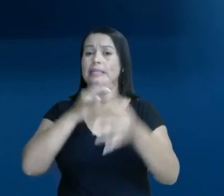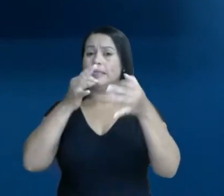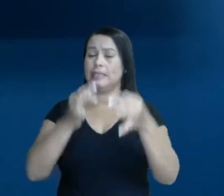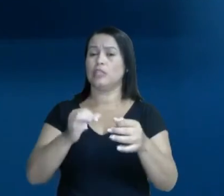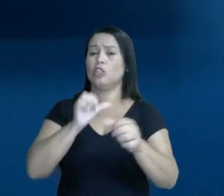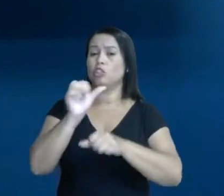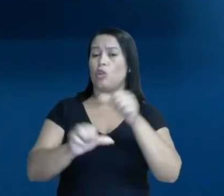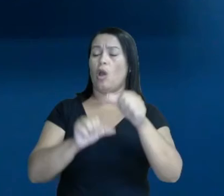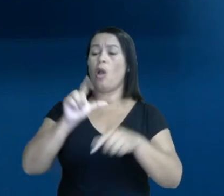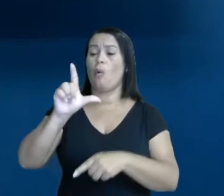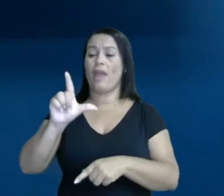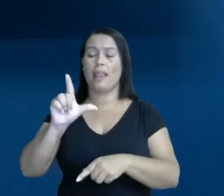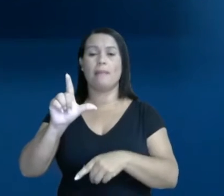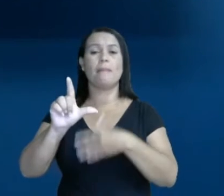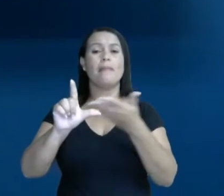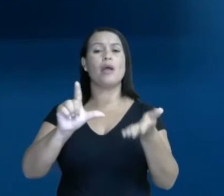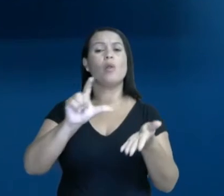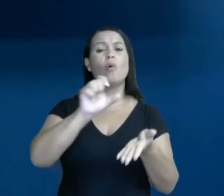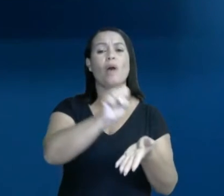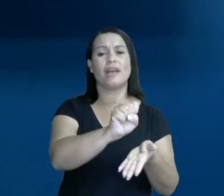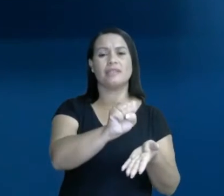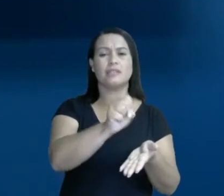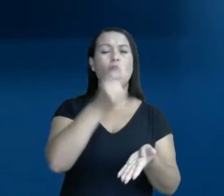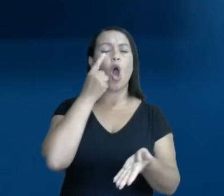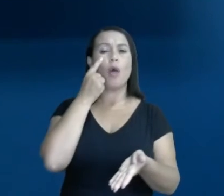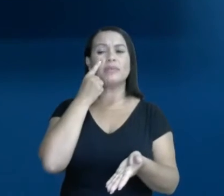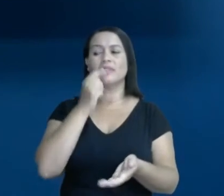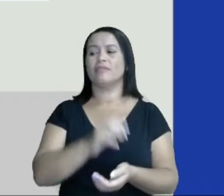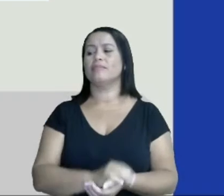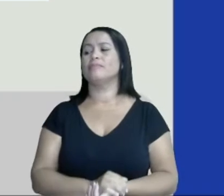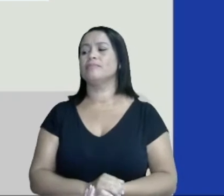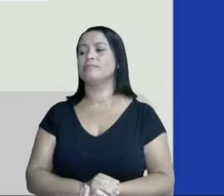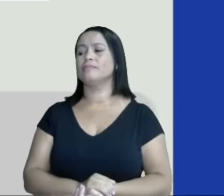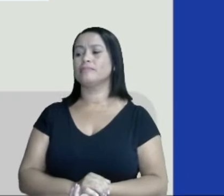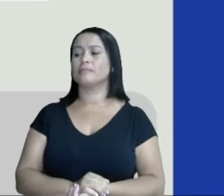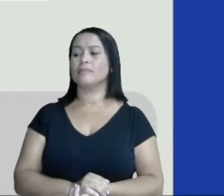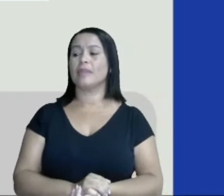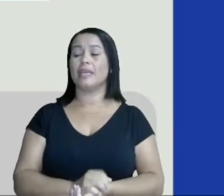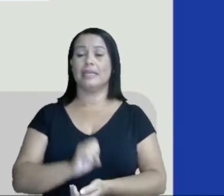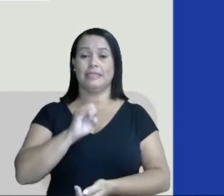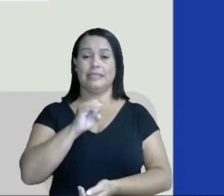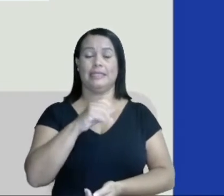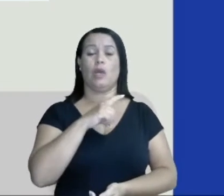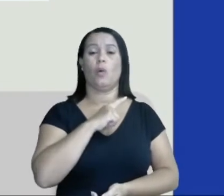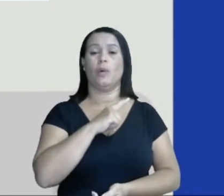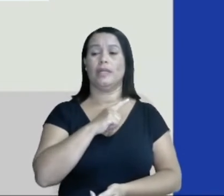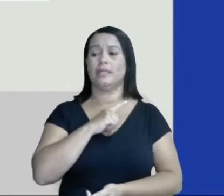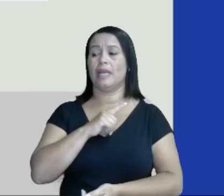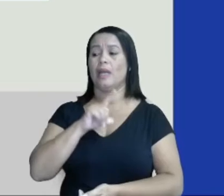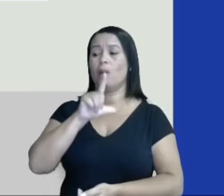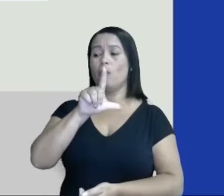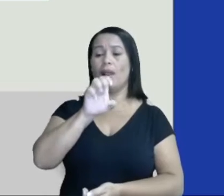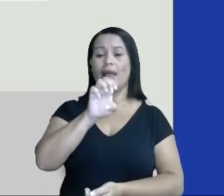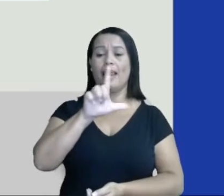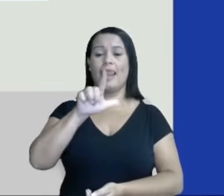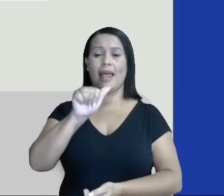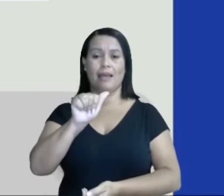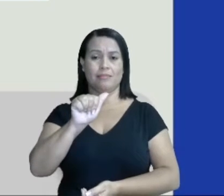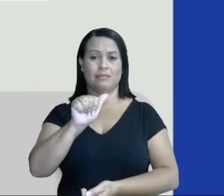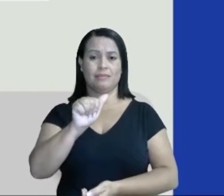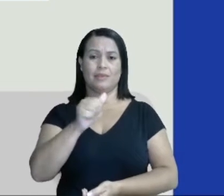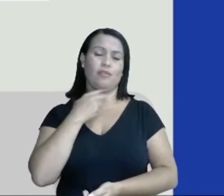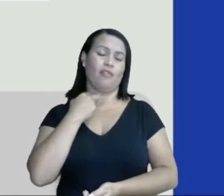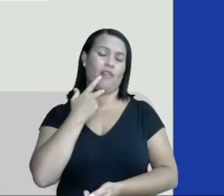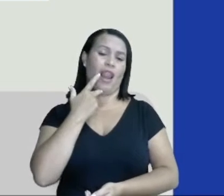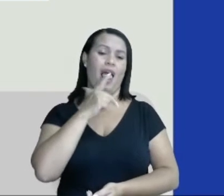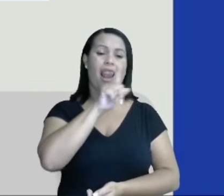o L pelo S. Como assim, professora? Ó, se eu tenho lê lá, eu não vou dizer lê